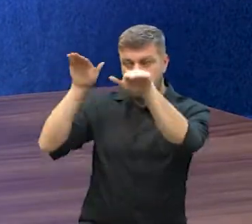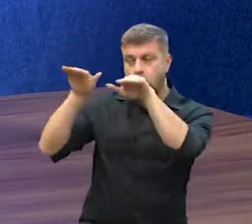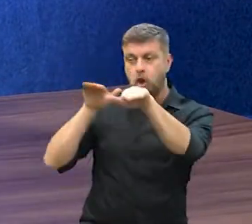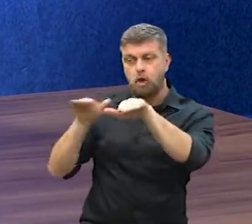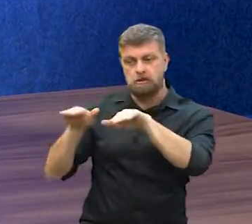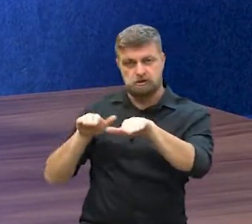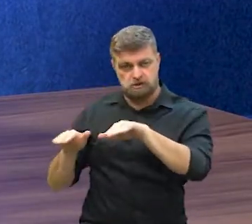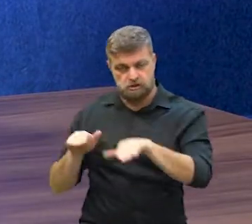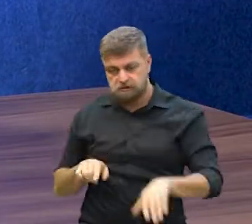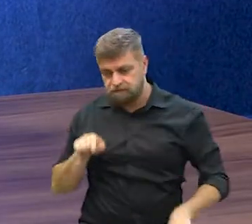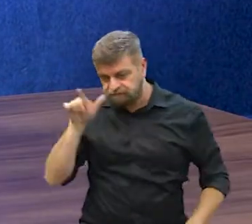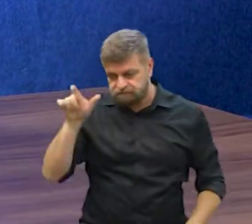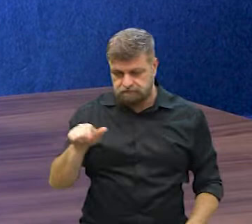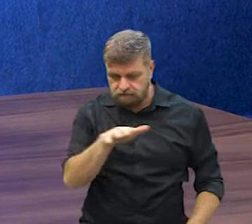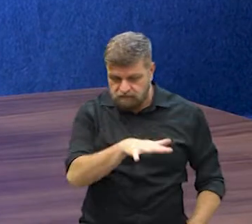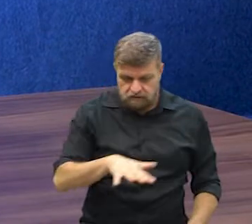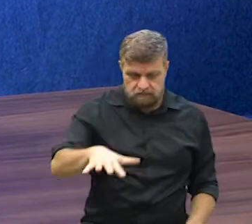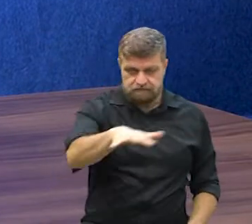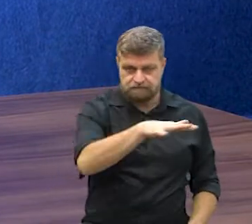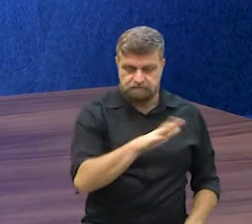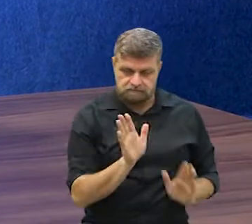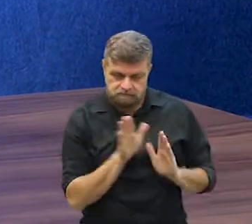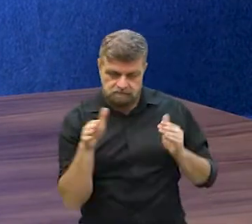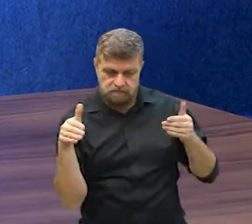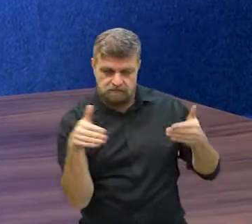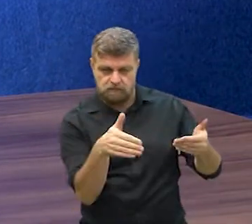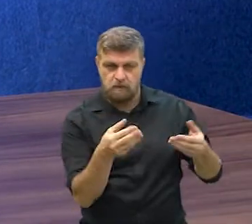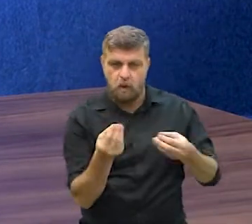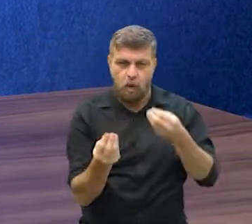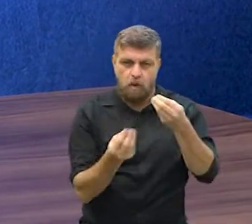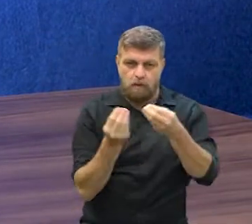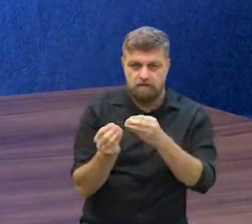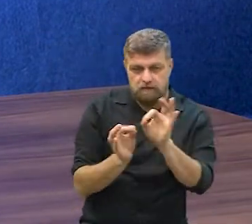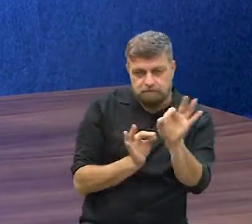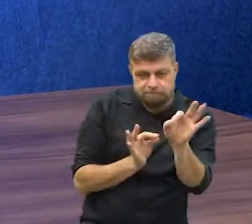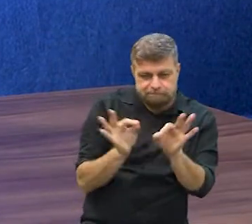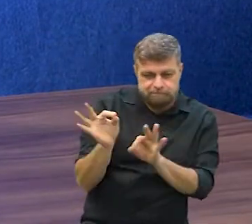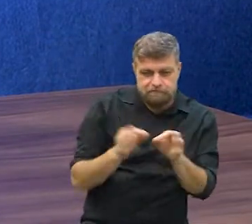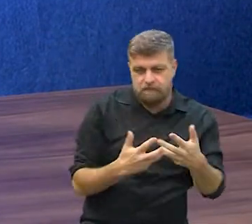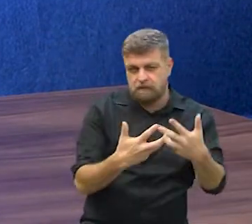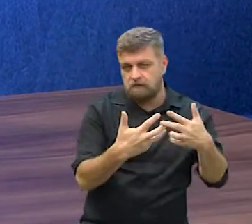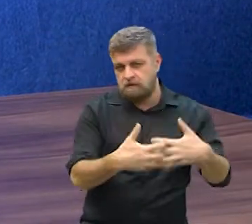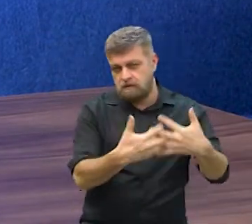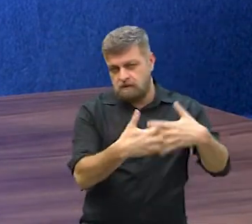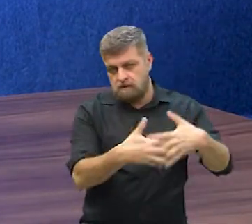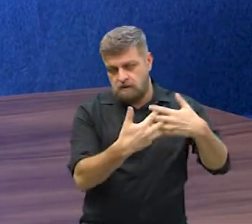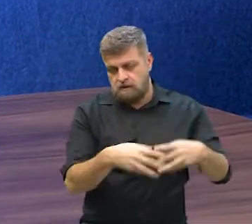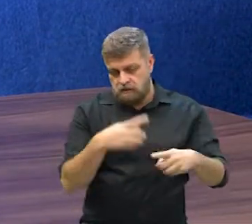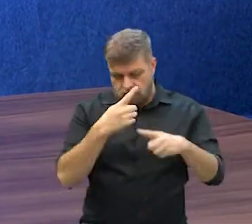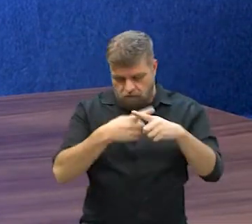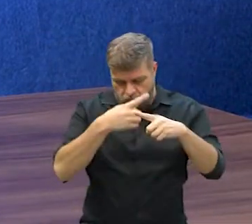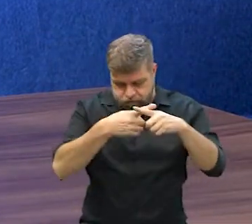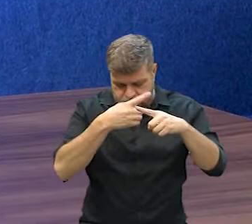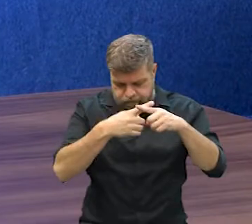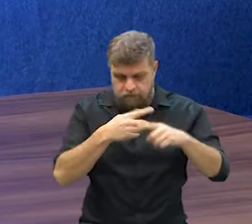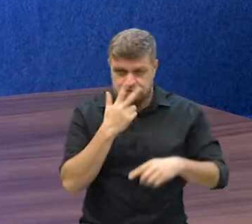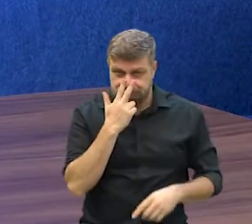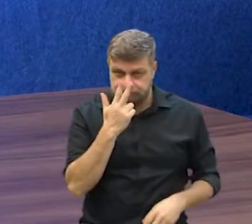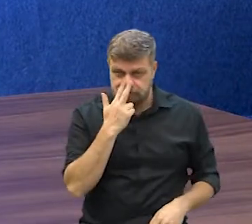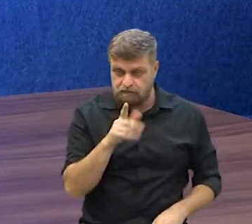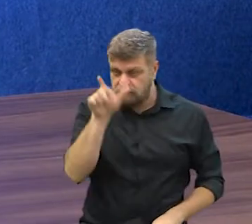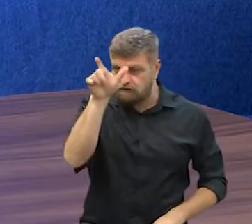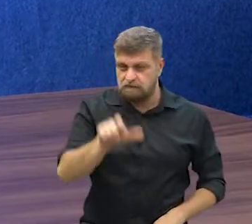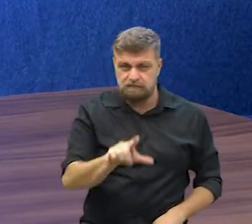"Não, vamos nesse nicho de mercado", como foi formatar esse negócio e por que